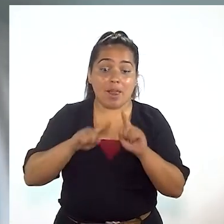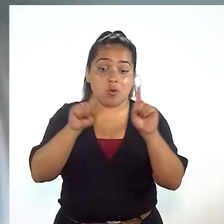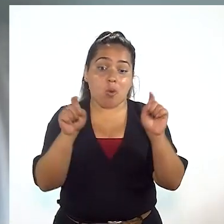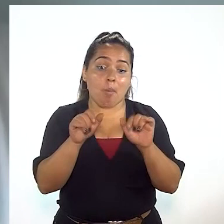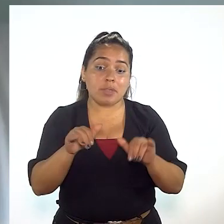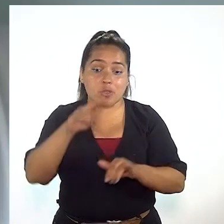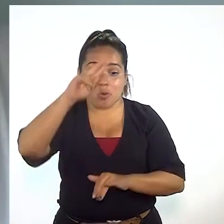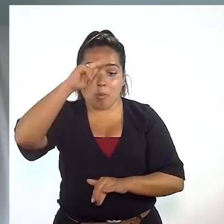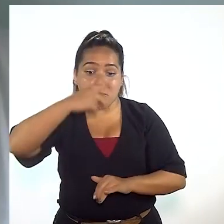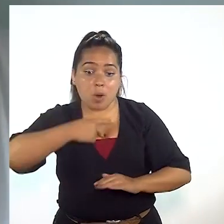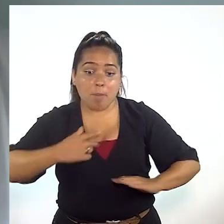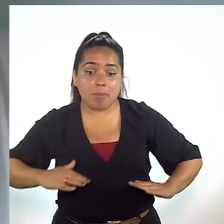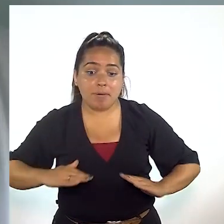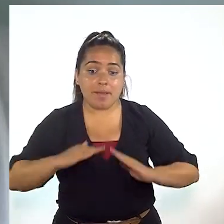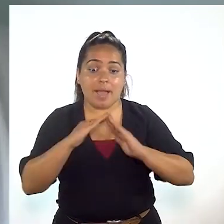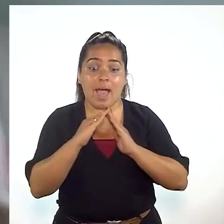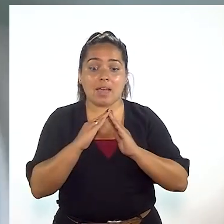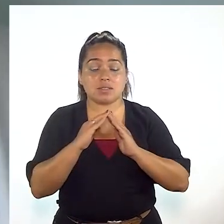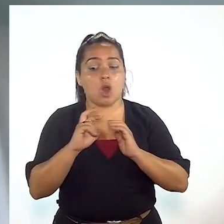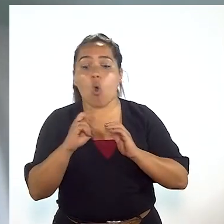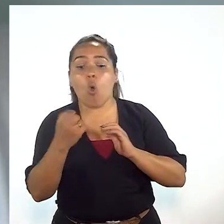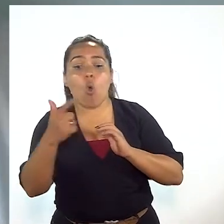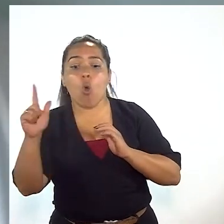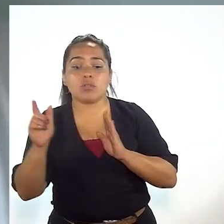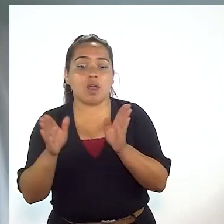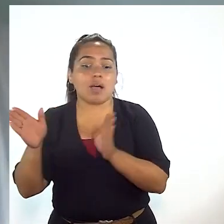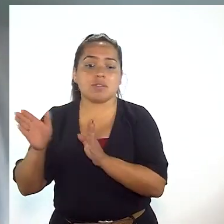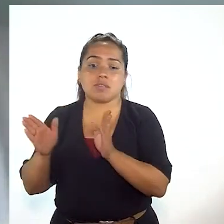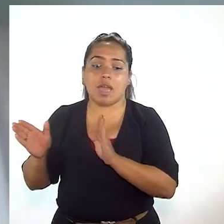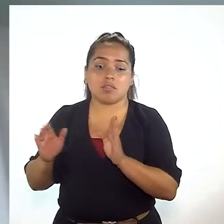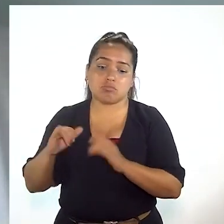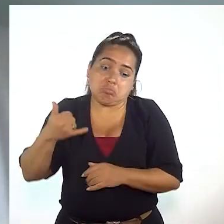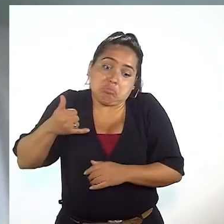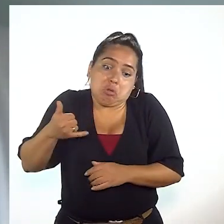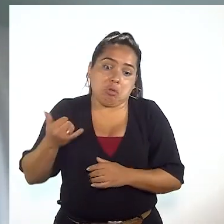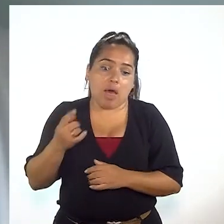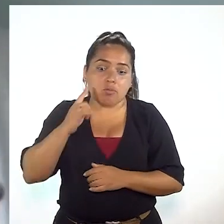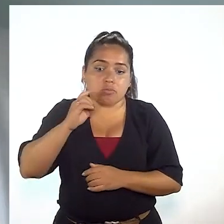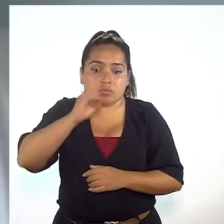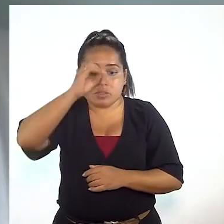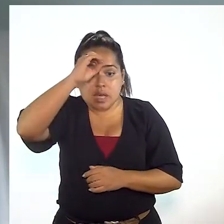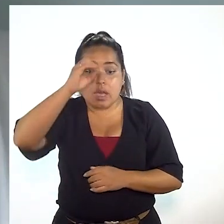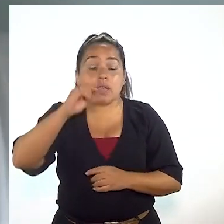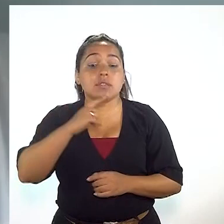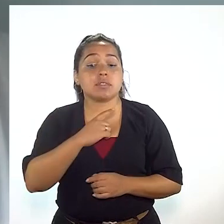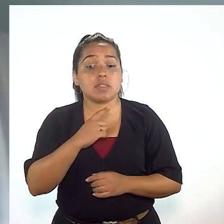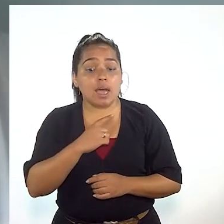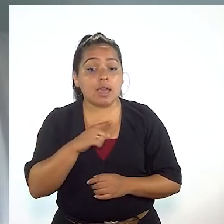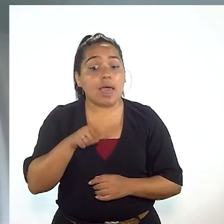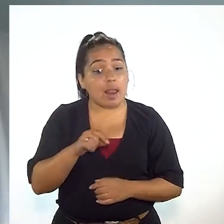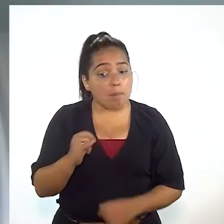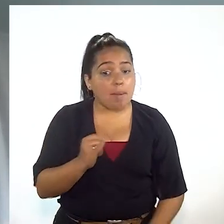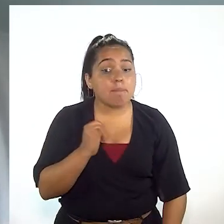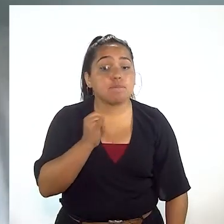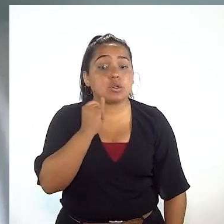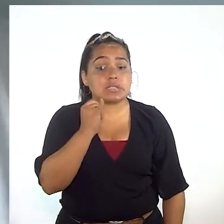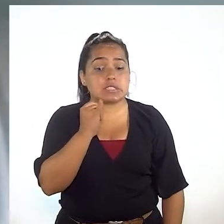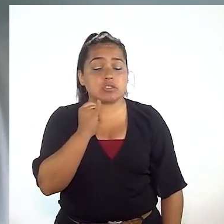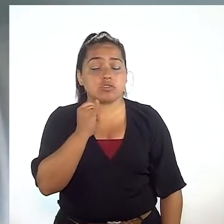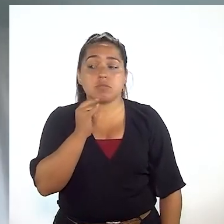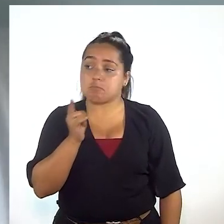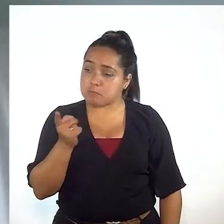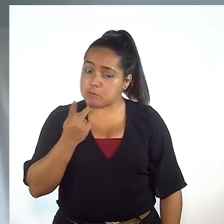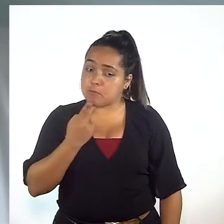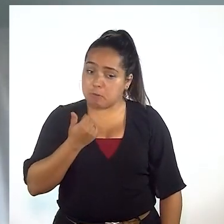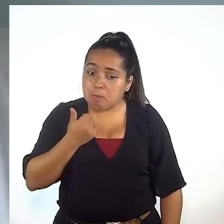feito pela pessoa que chega ali no guichê eletrônico, que hoje é o seu próprio computador ou um outro espaço que ela acesse, ou o